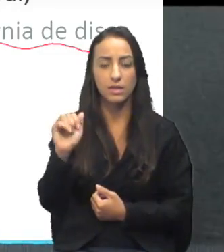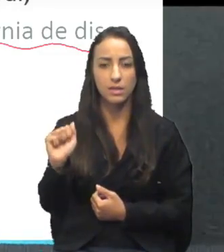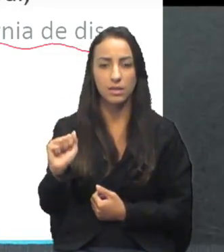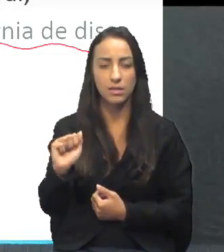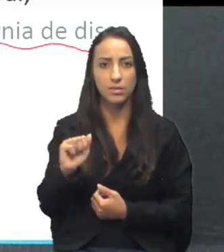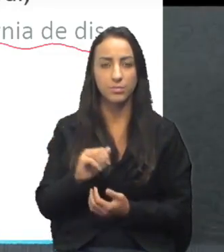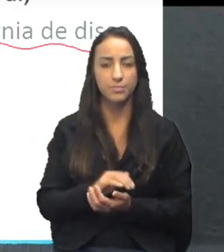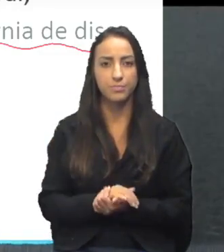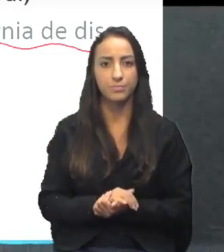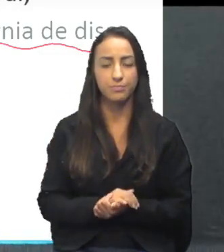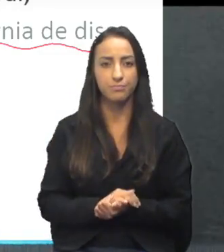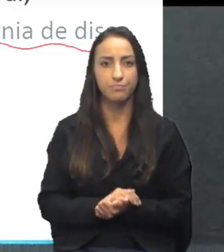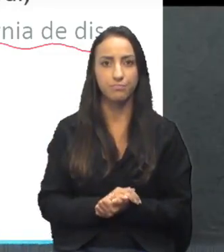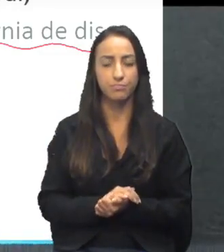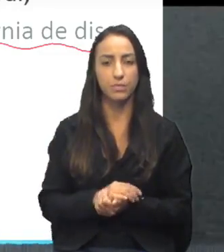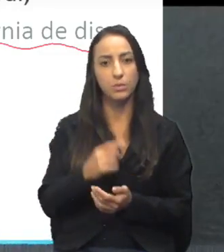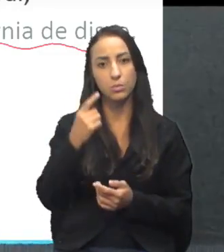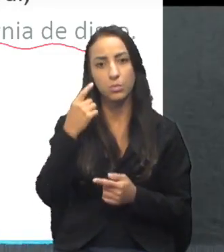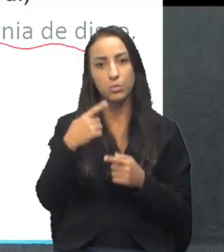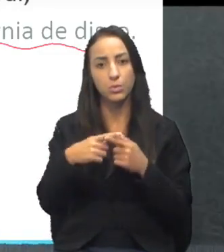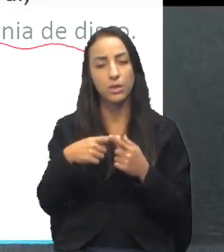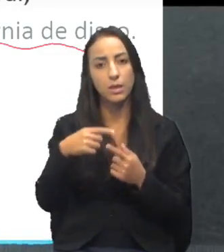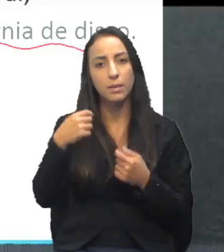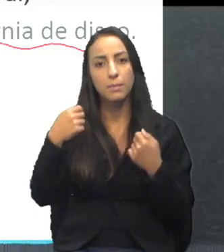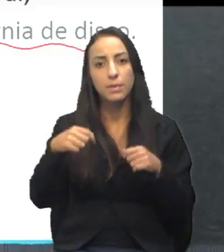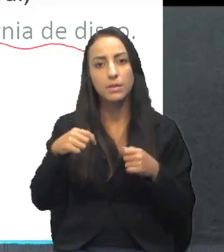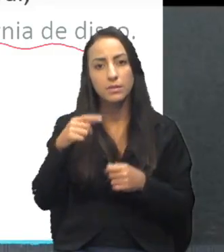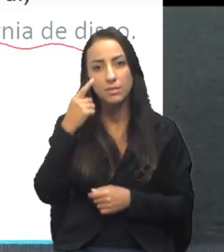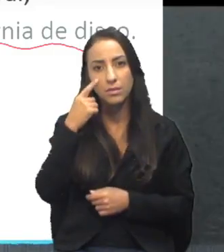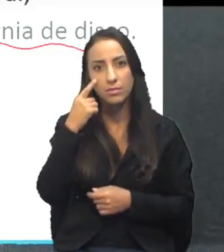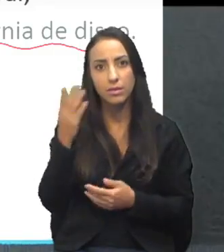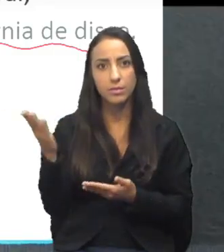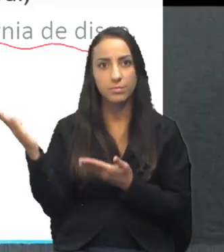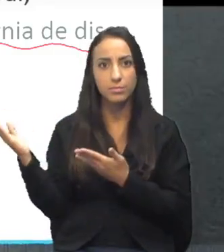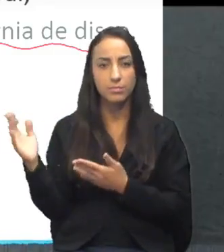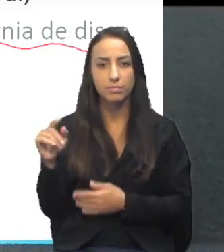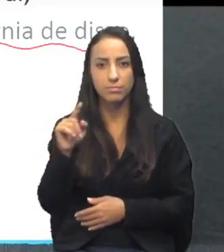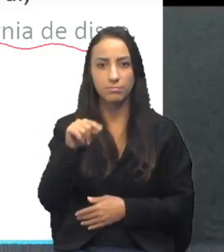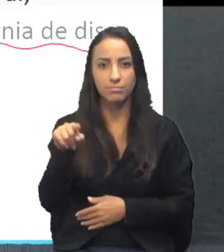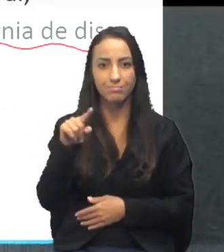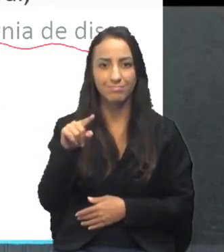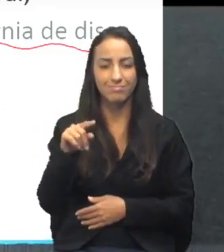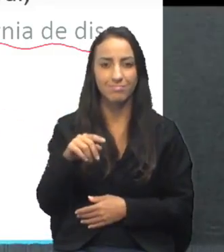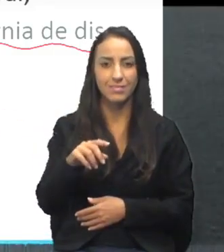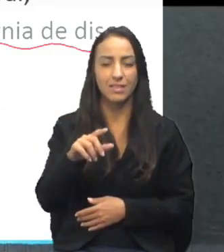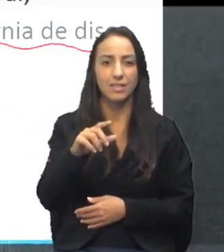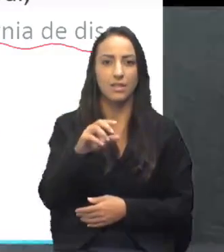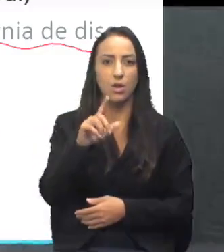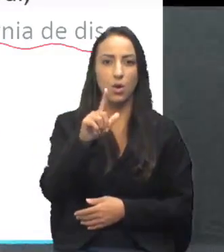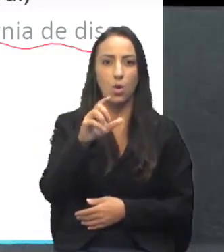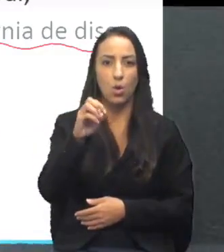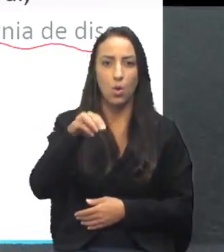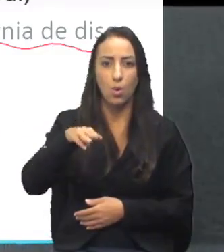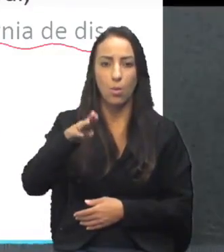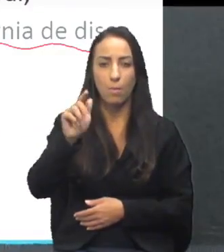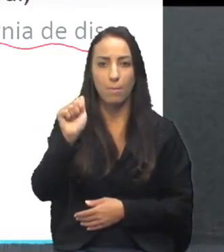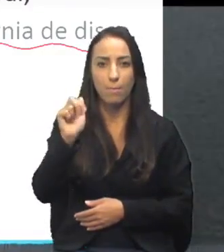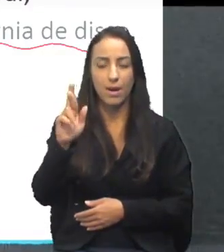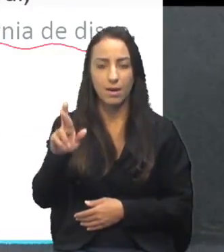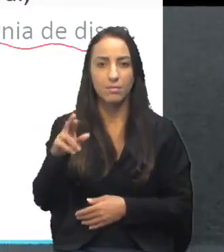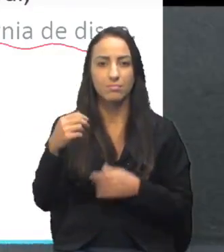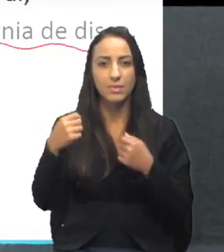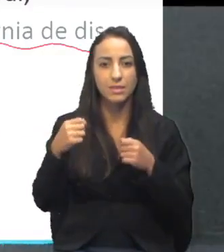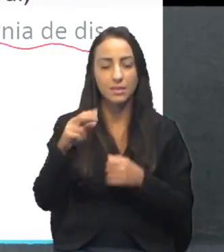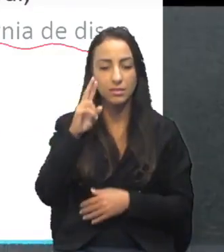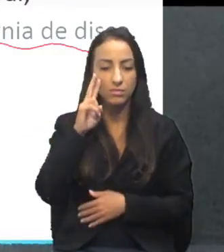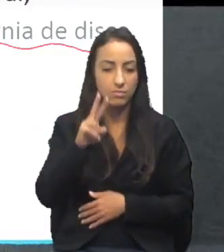aqui a região lombar ou então cervical, ou seja, expondo então praticamente